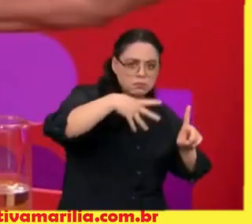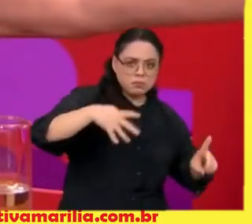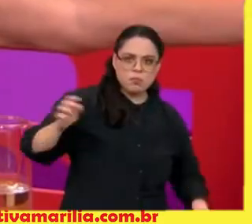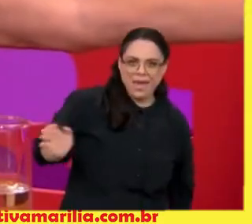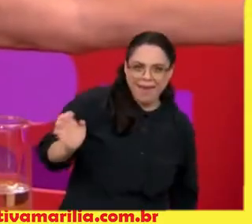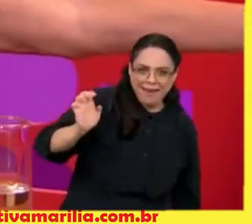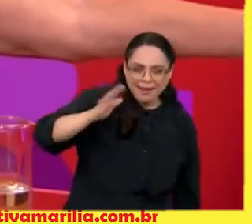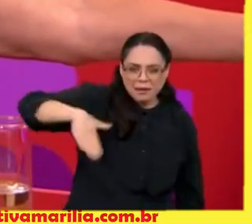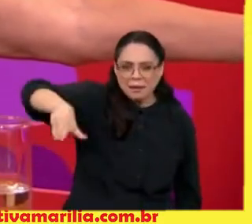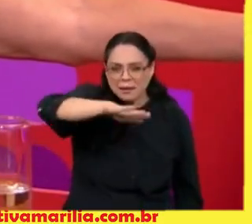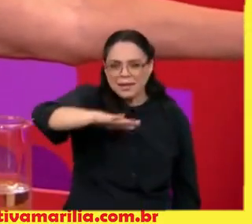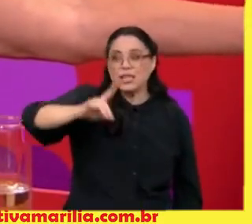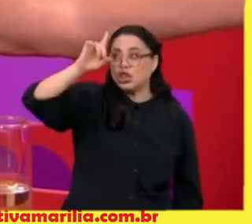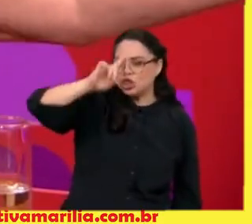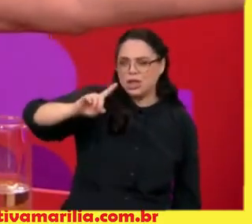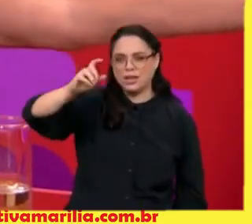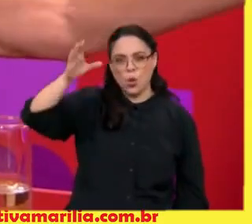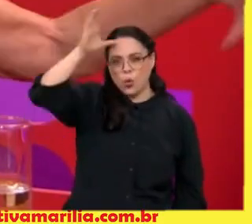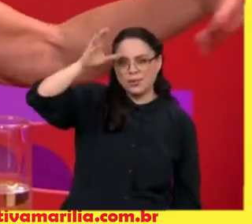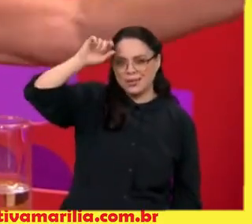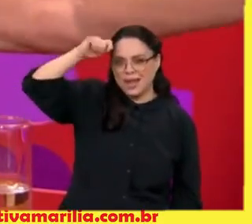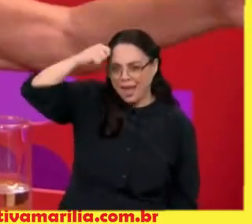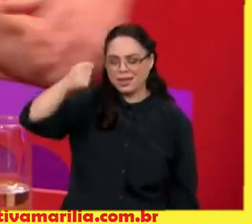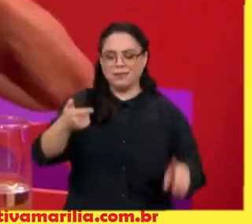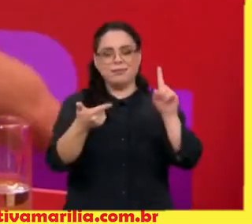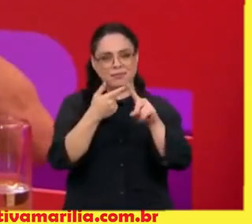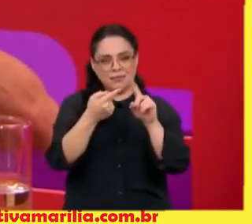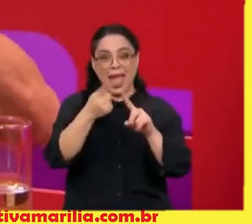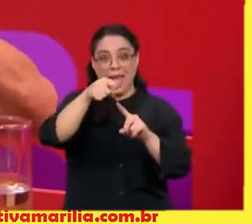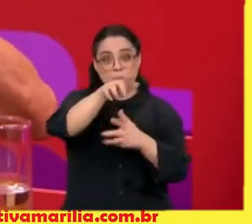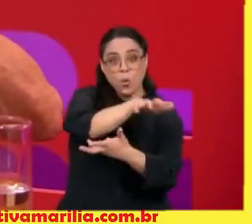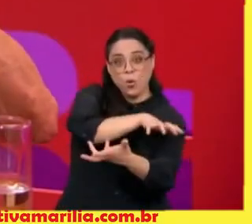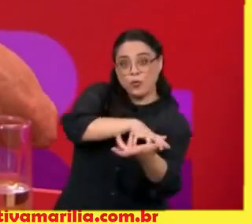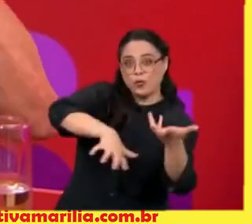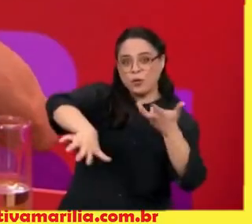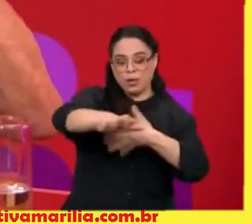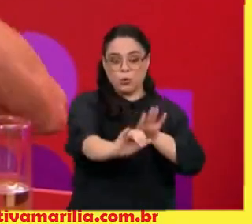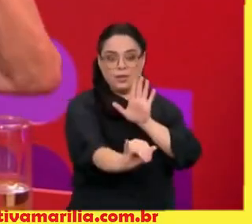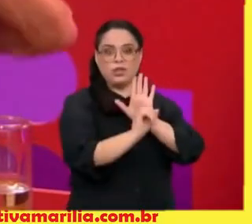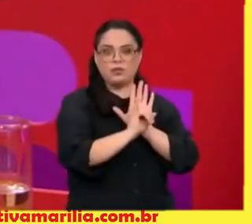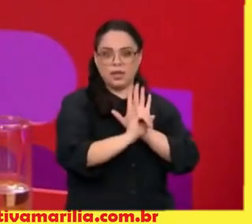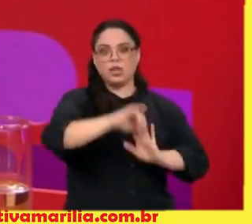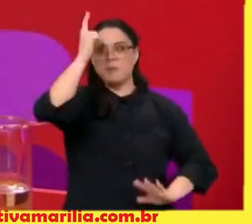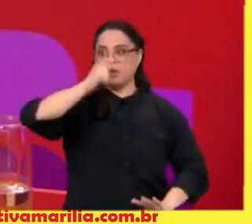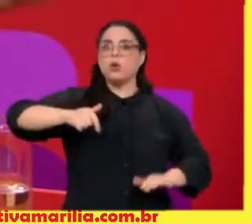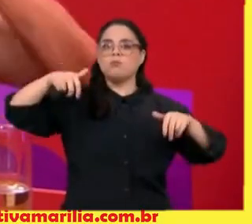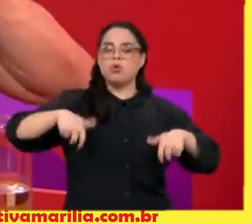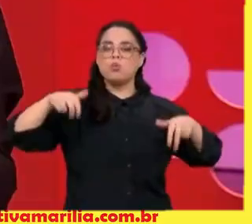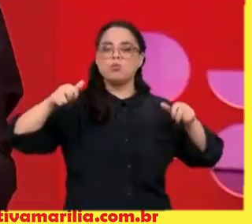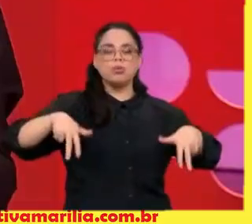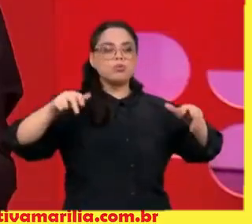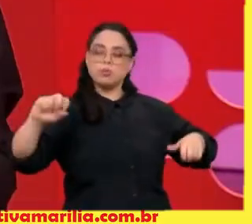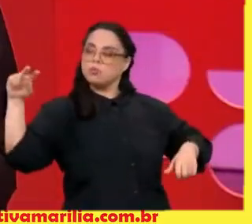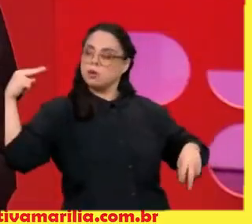maior do que o do Dia da Consciência Negra. Né? O Dia da Consciência Negra é um movimento mesmo identitário, quer dizer, saem pela rua andando. Né?